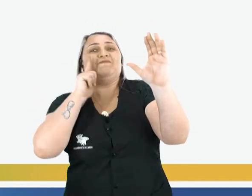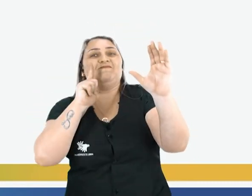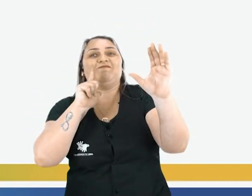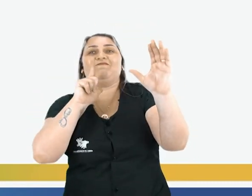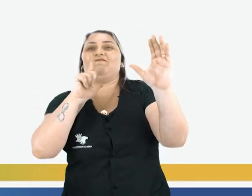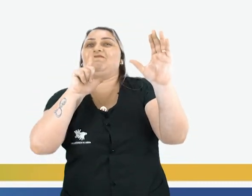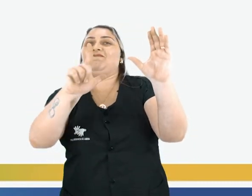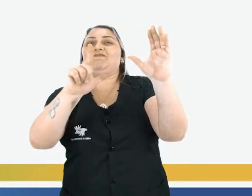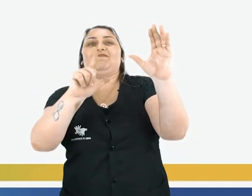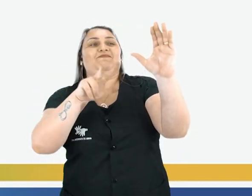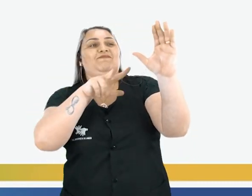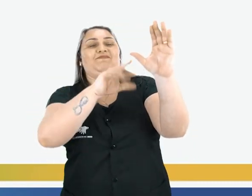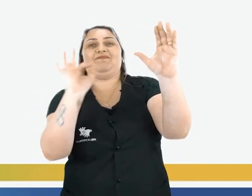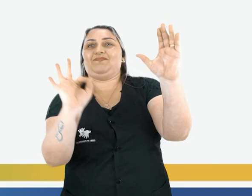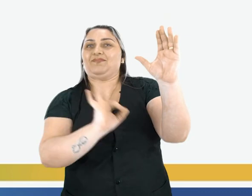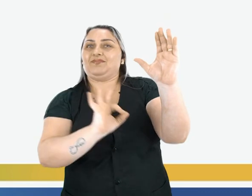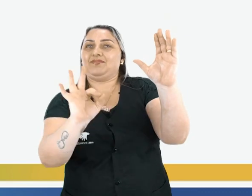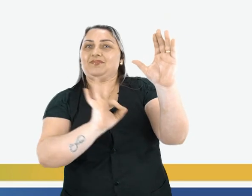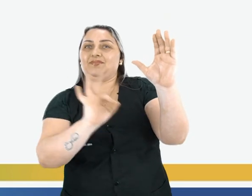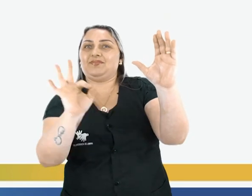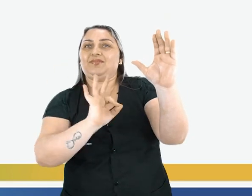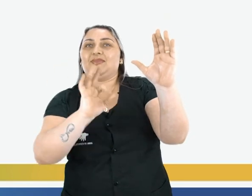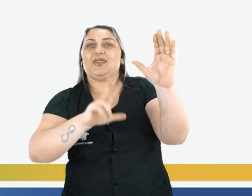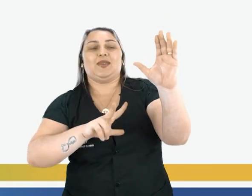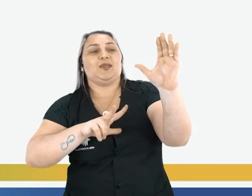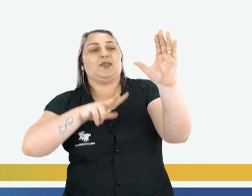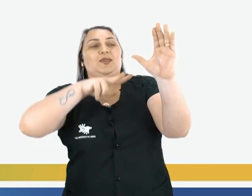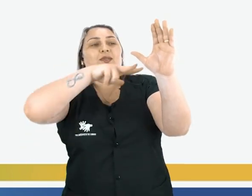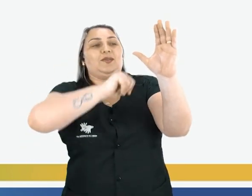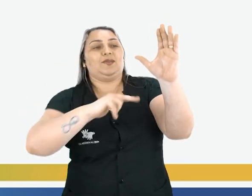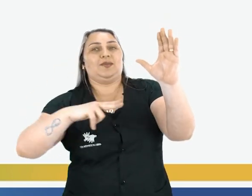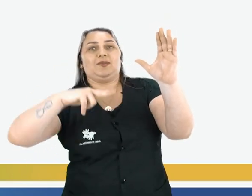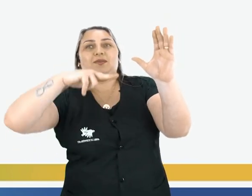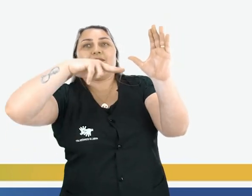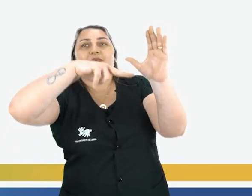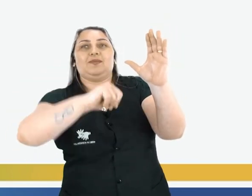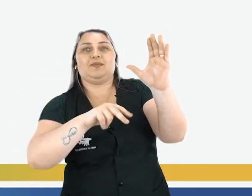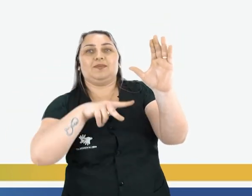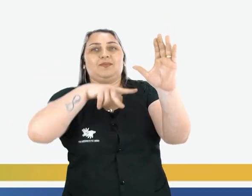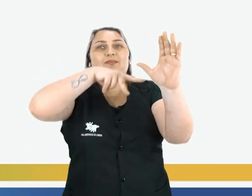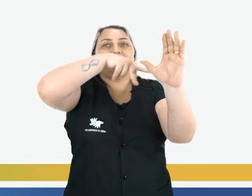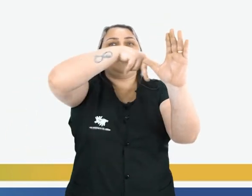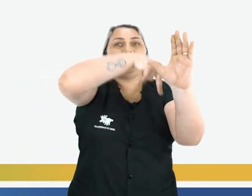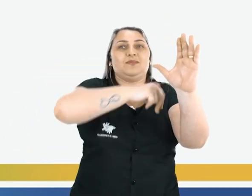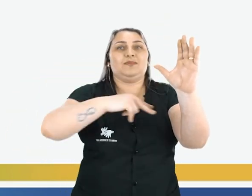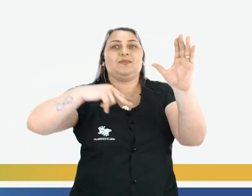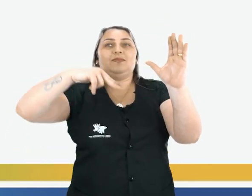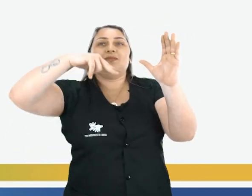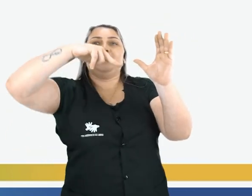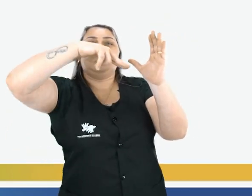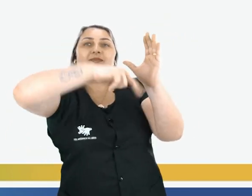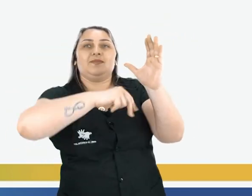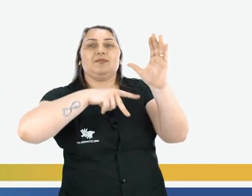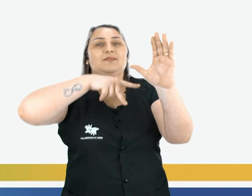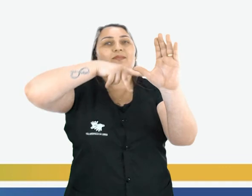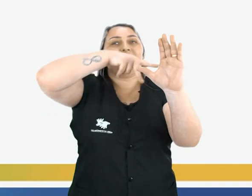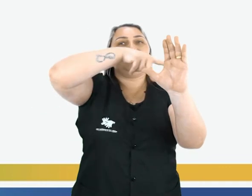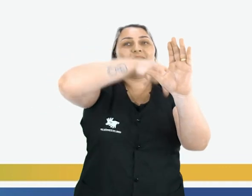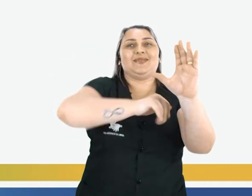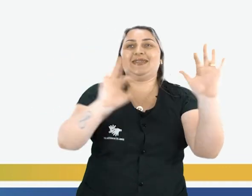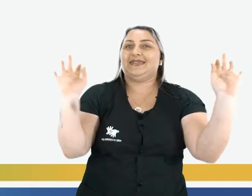conseguia alcançá-las. E pulava de um lado, pulava do outro,